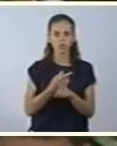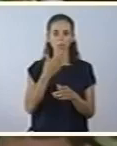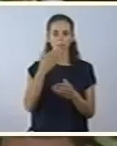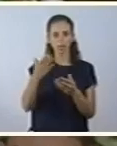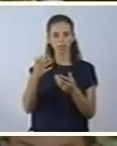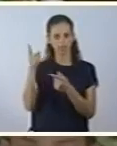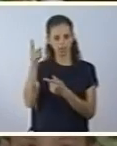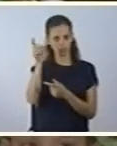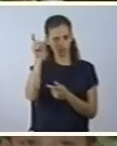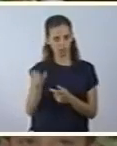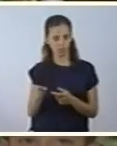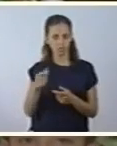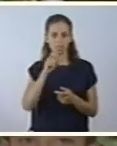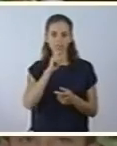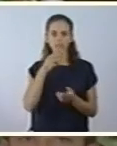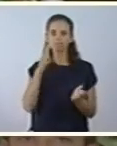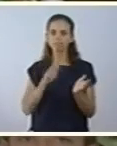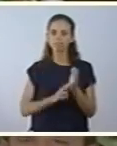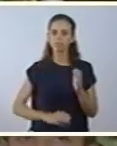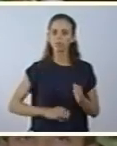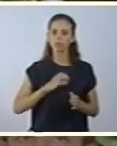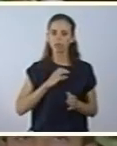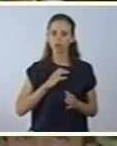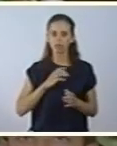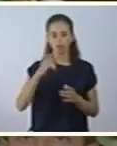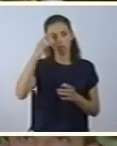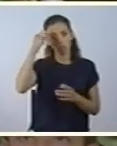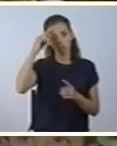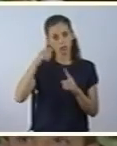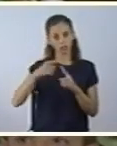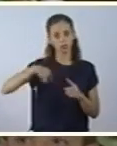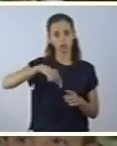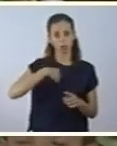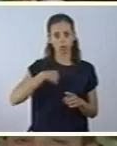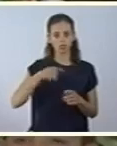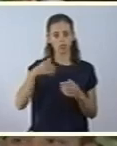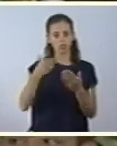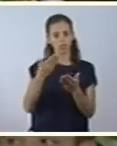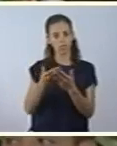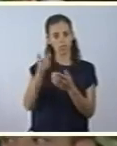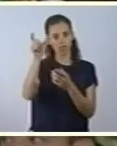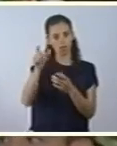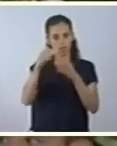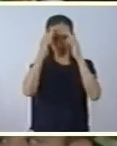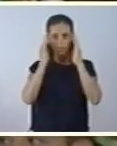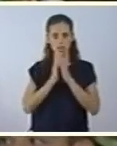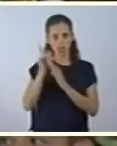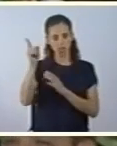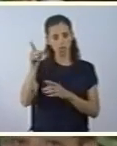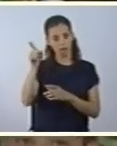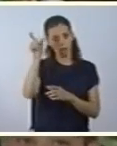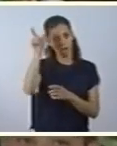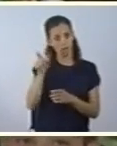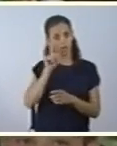pede. Podemos verdadeiramente confiar as nossas intenções a Maria. É com Maria que